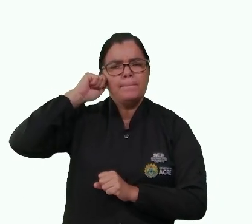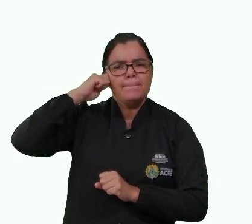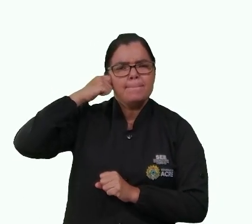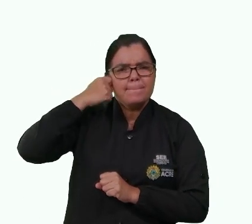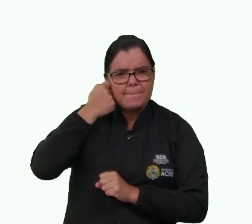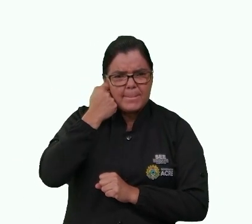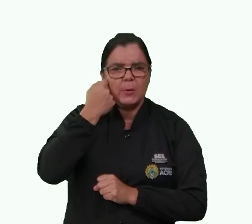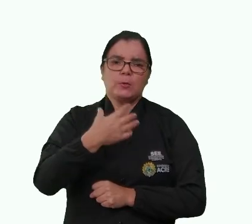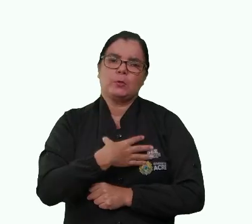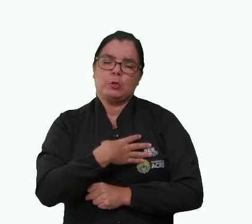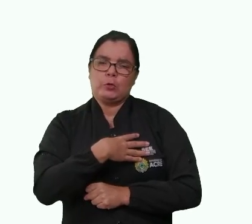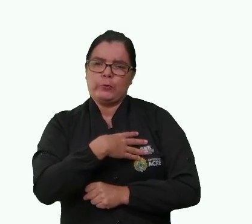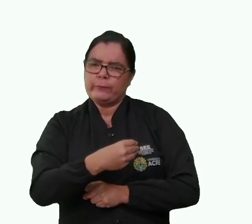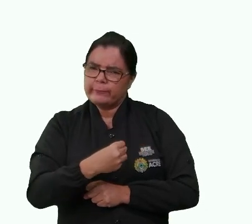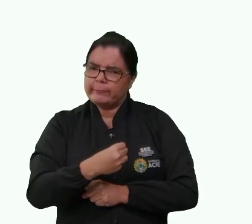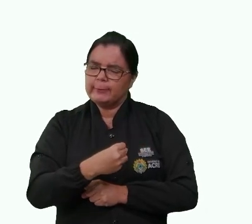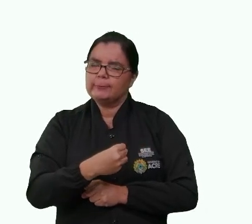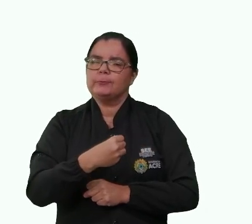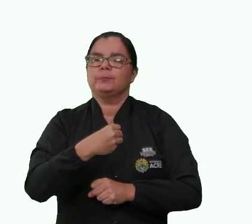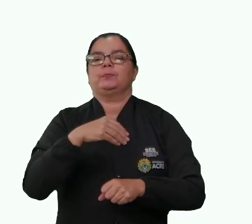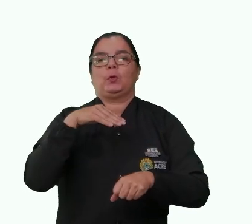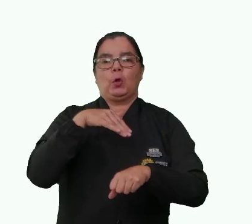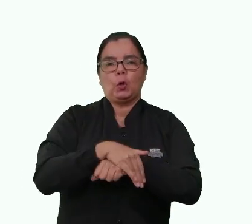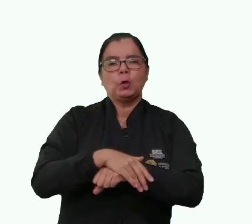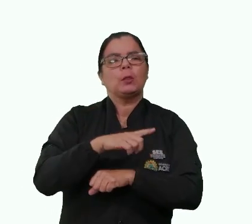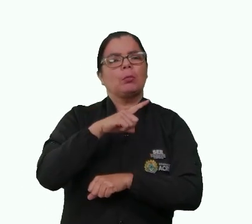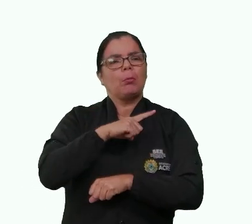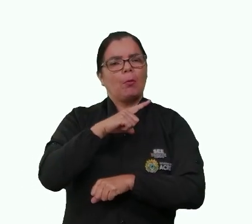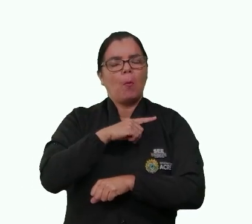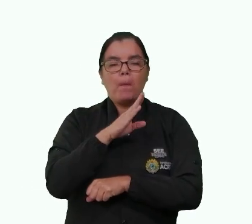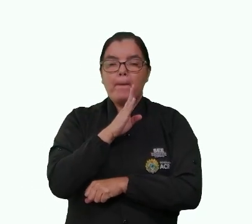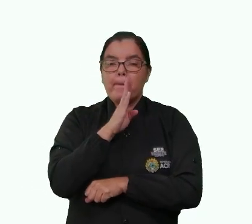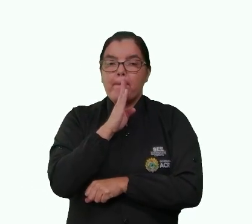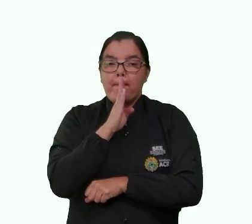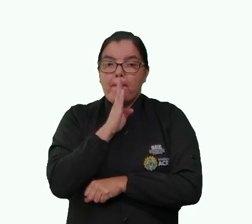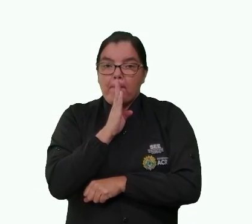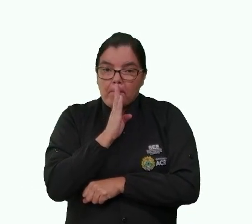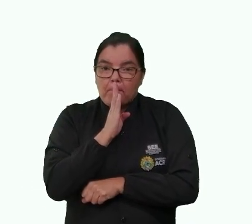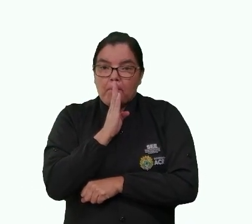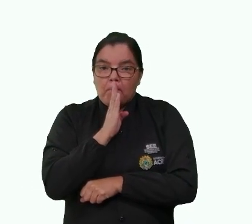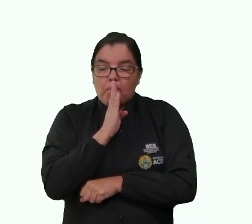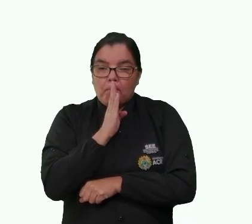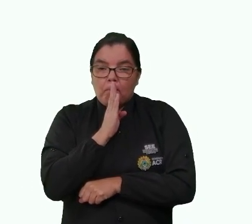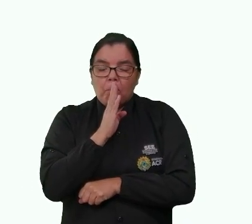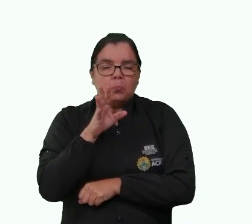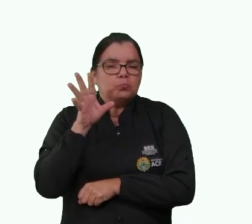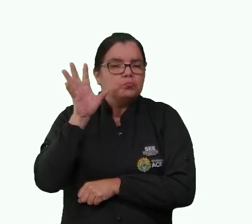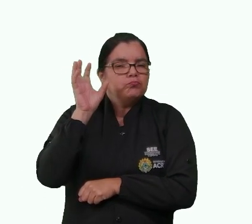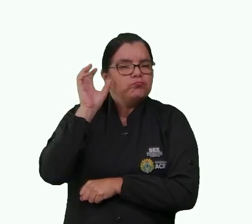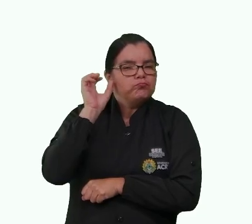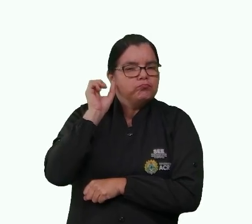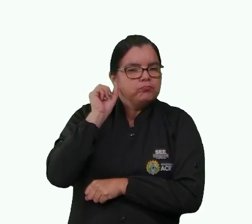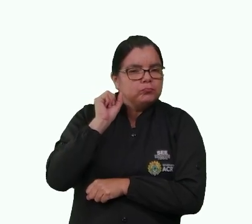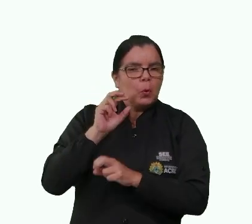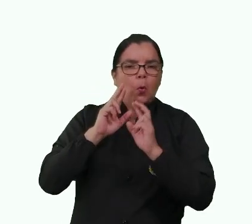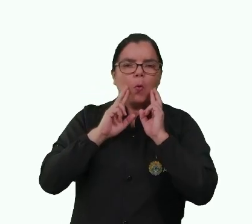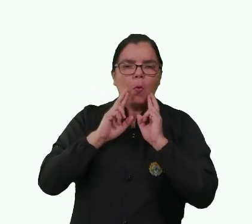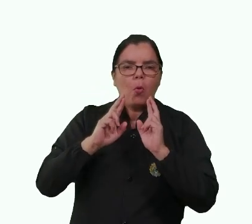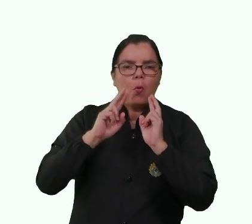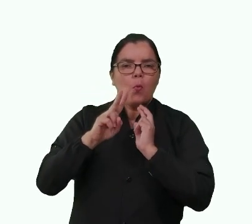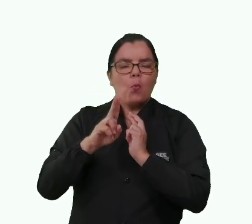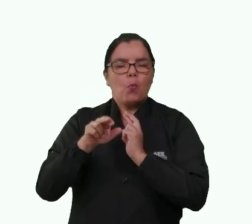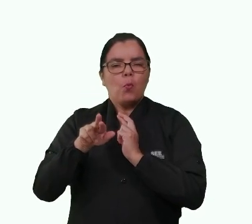e filho do medo da noite. Houve um momento em que o silêncio foi tão grande, escutando o murmurejo